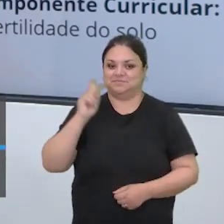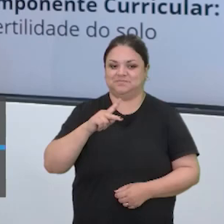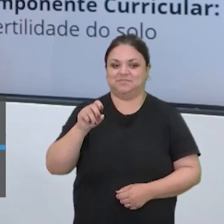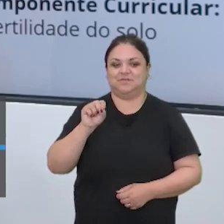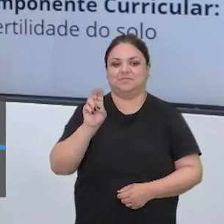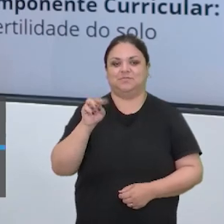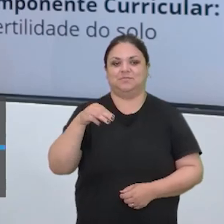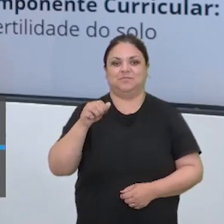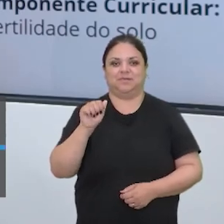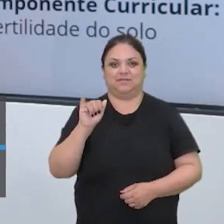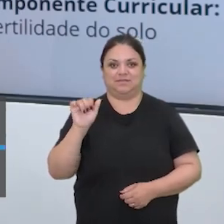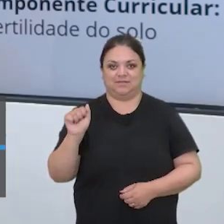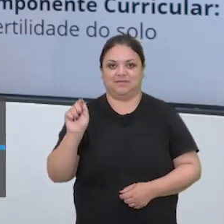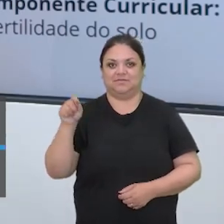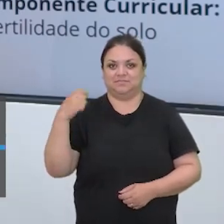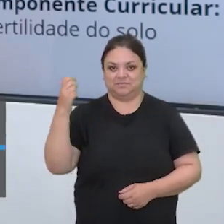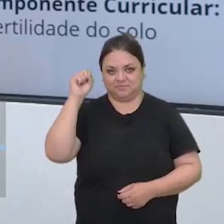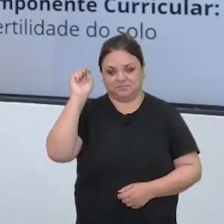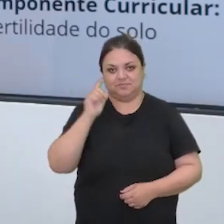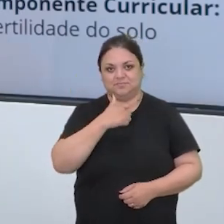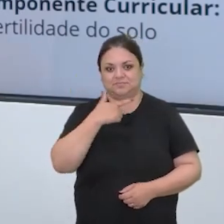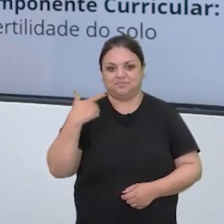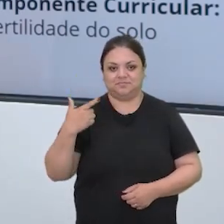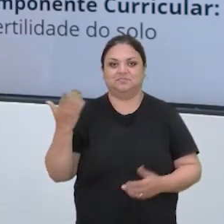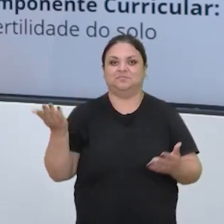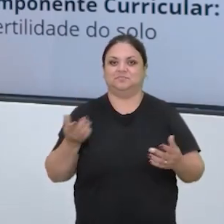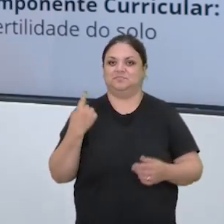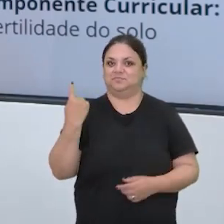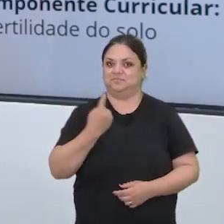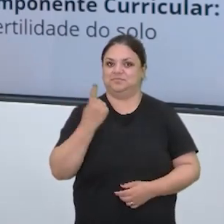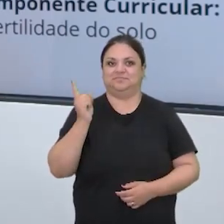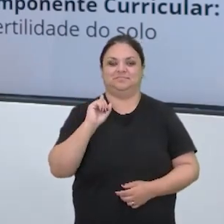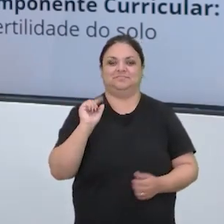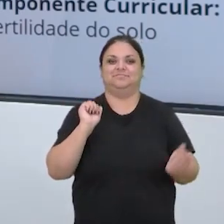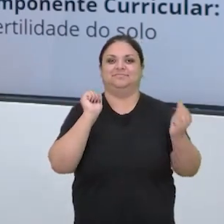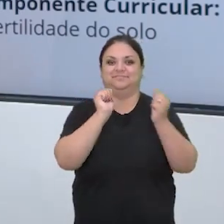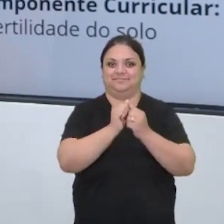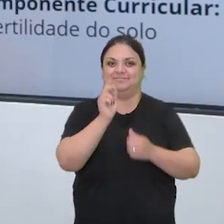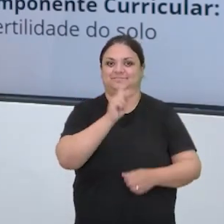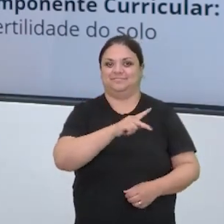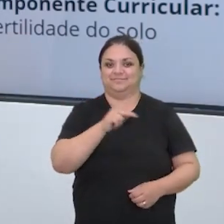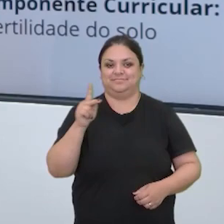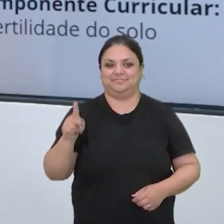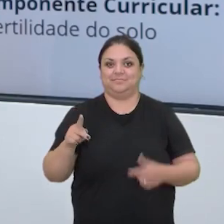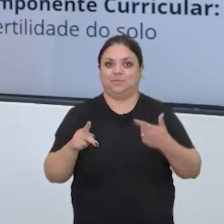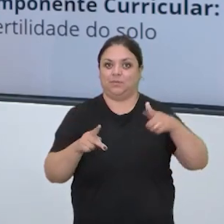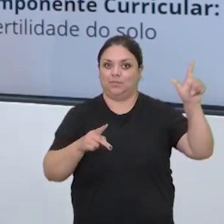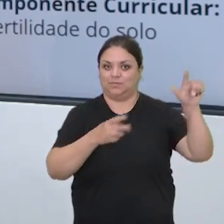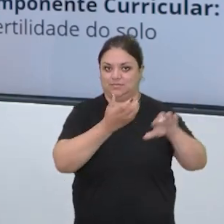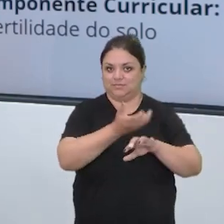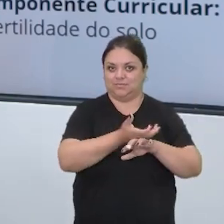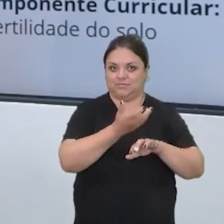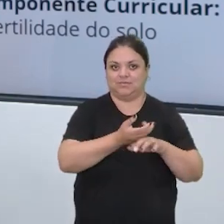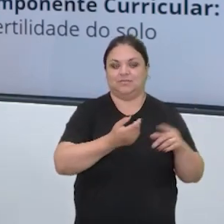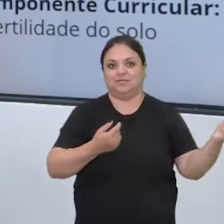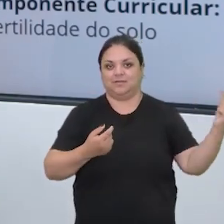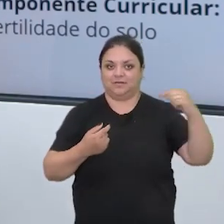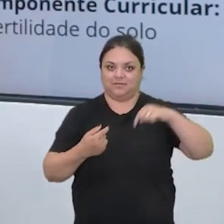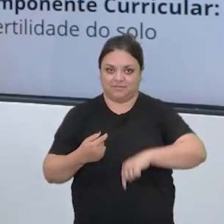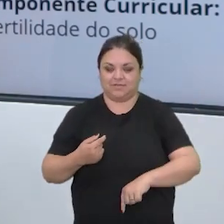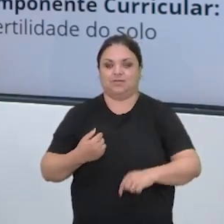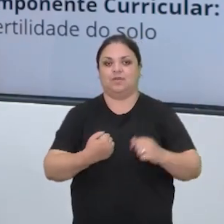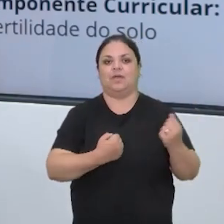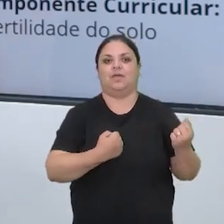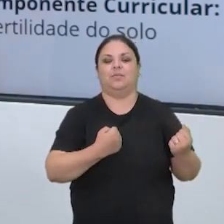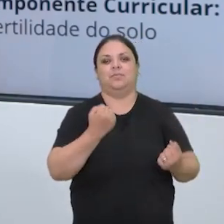aqui sozinha, eu estou muito bem acompanhada por um professor de um outro aprofundamento que veio nos apoiar aqui